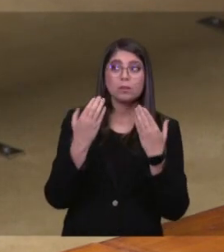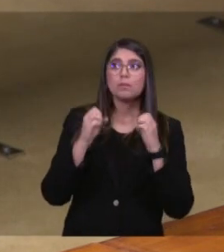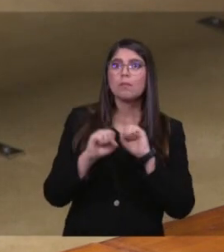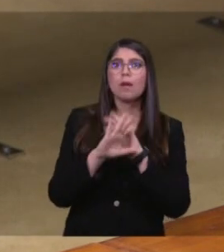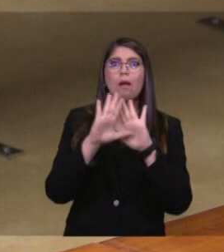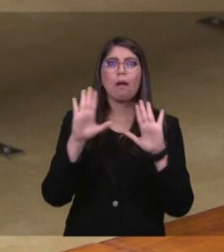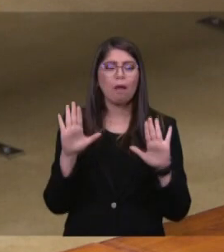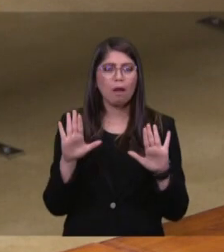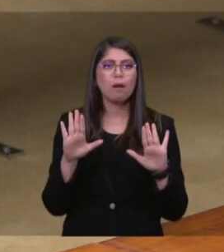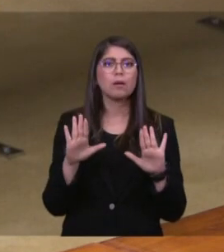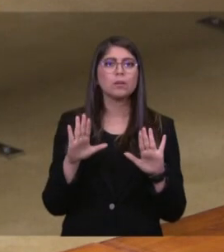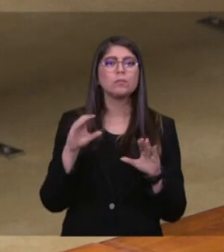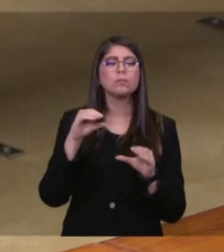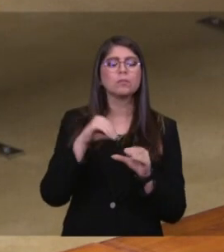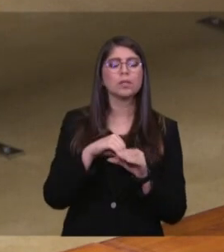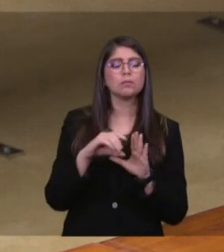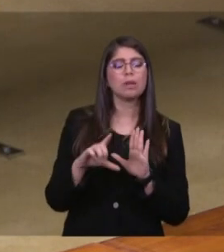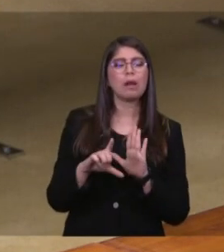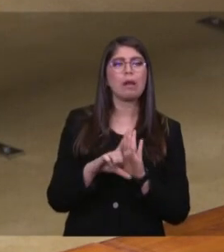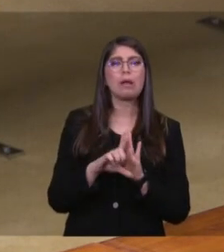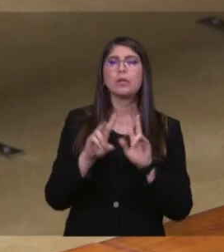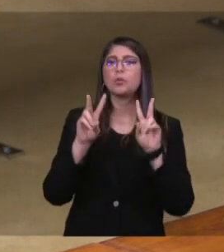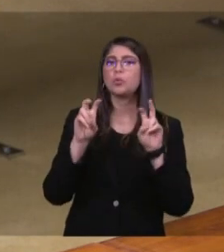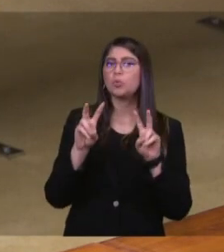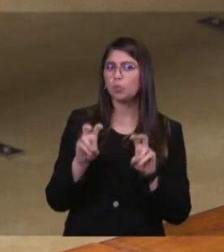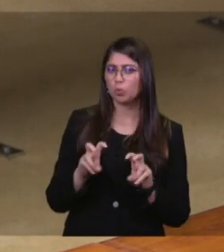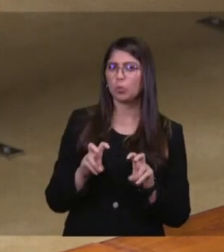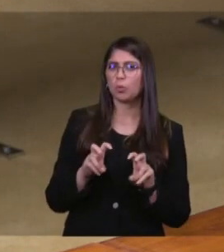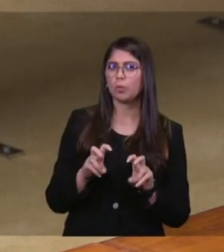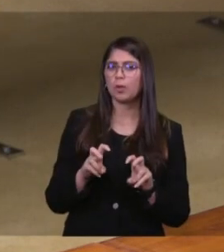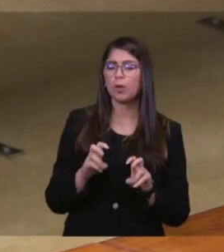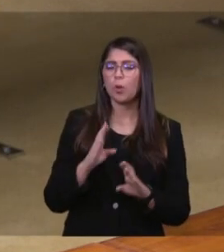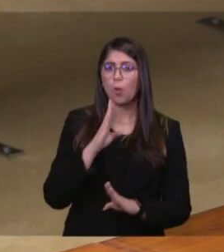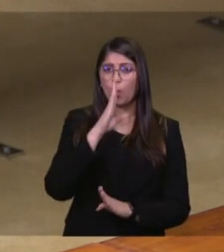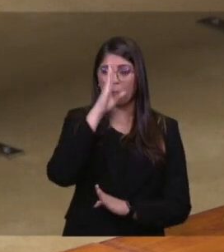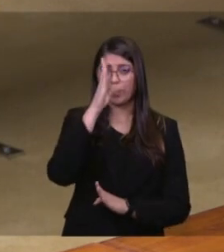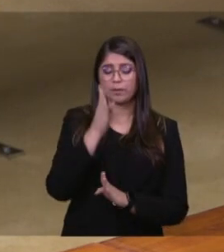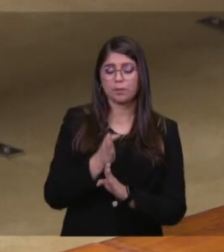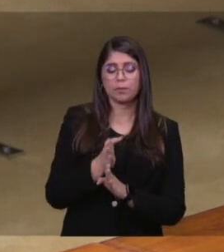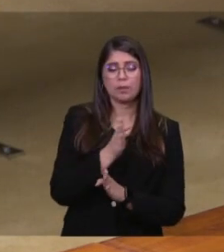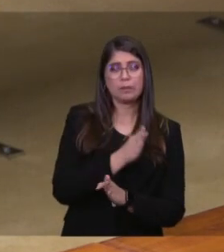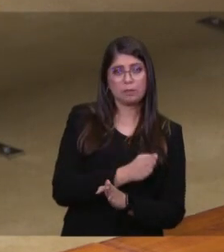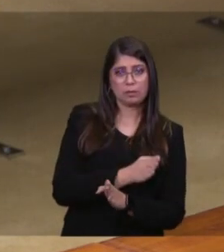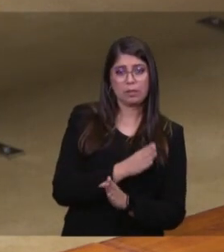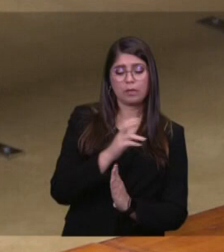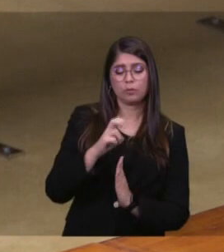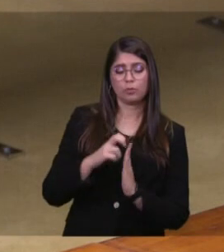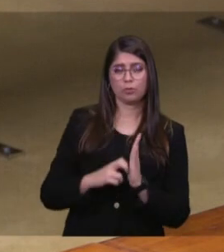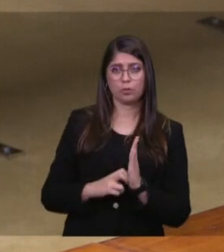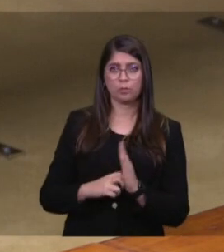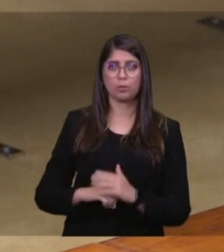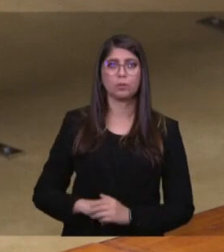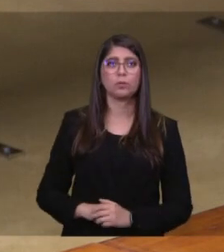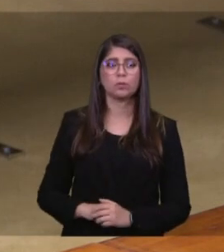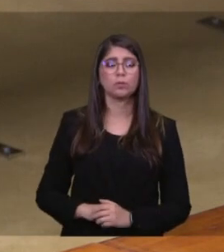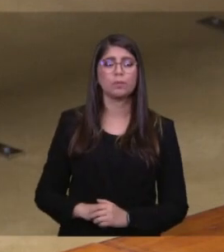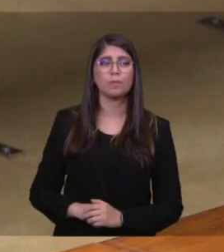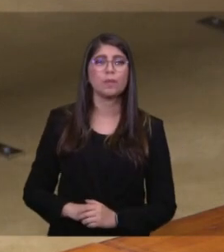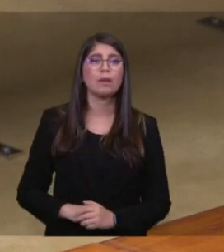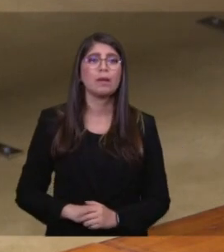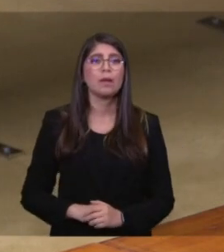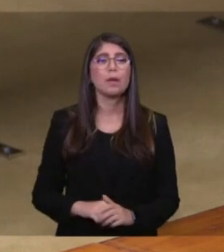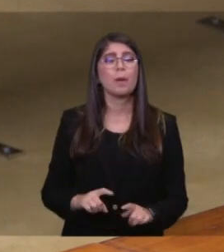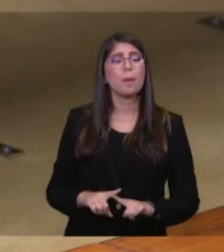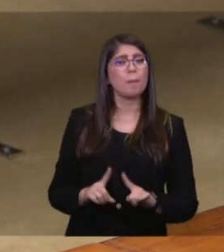a disposição a respeito da observância do princípio da anterioridade tributária, viu que esse preceito